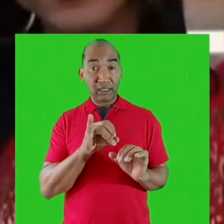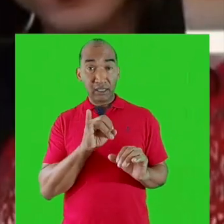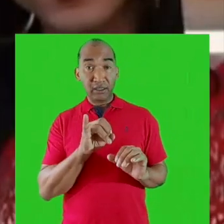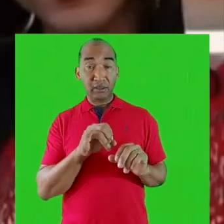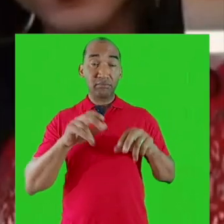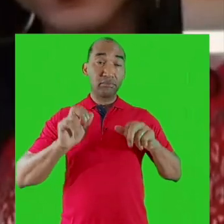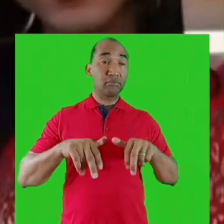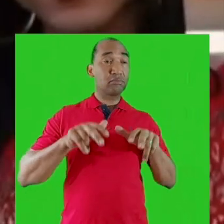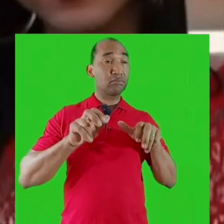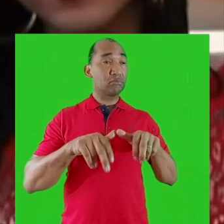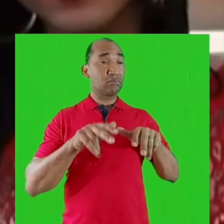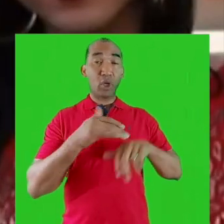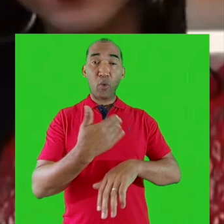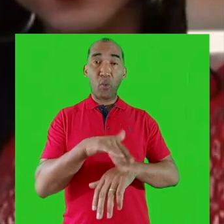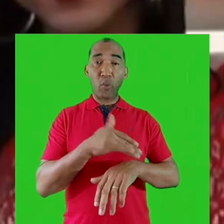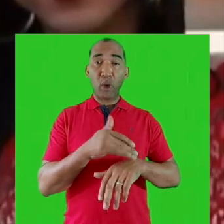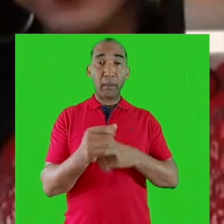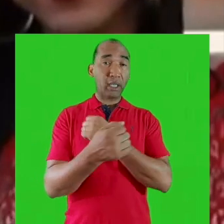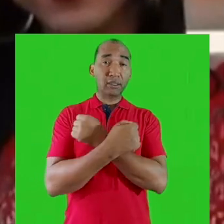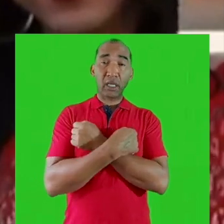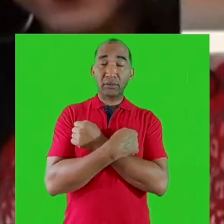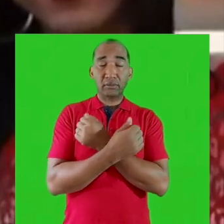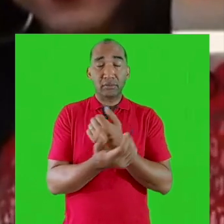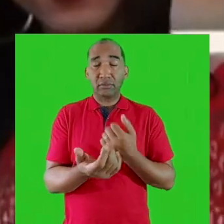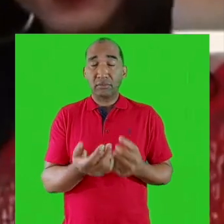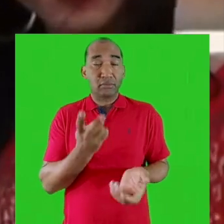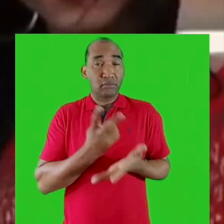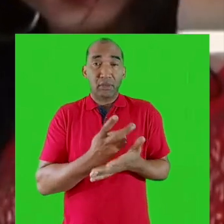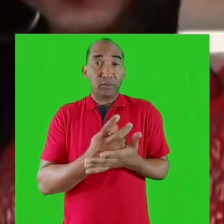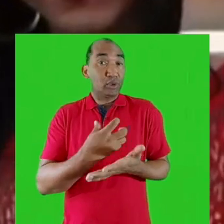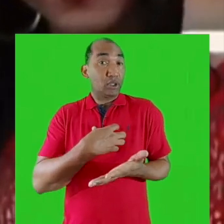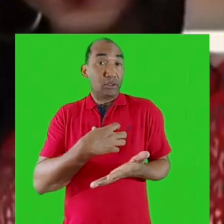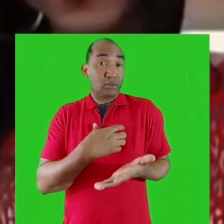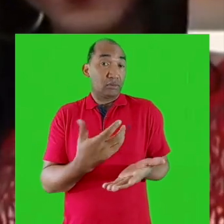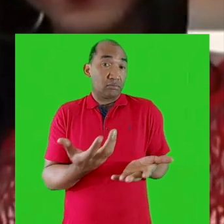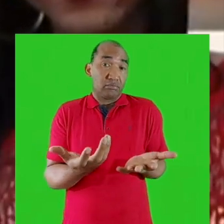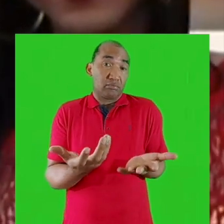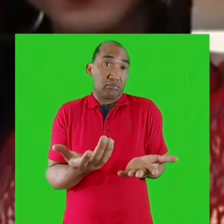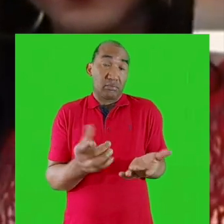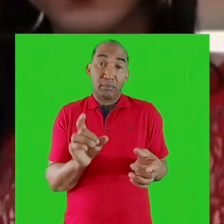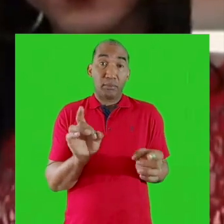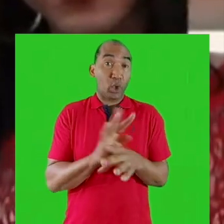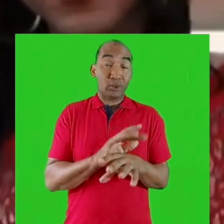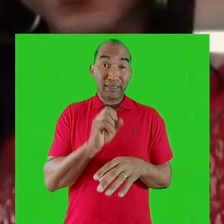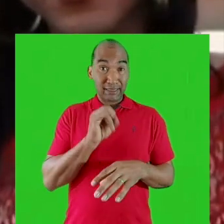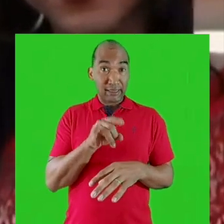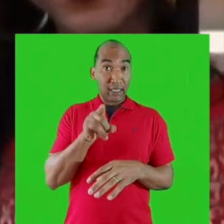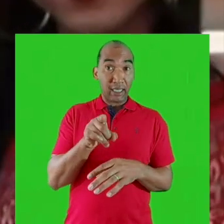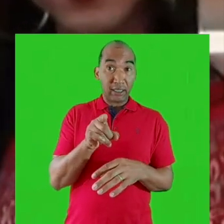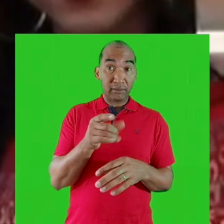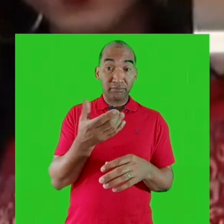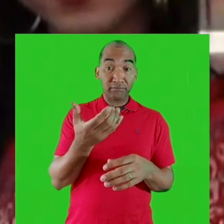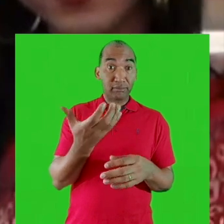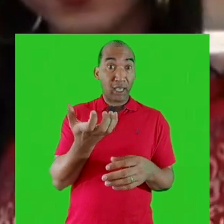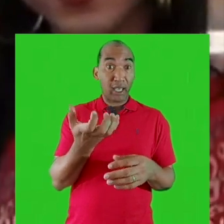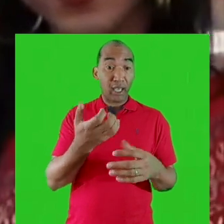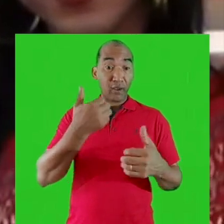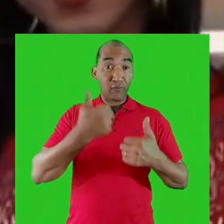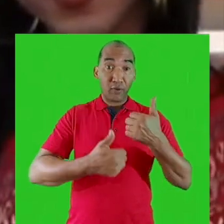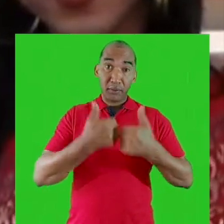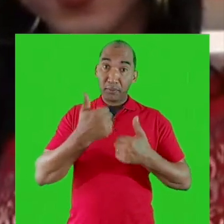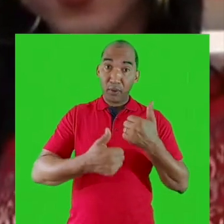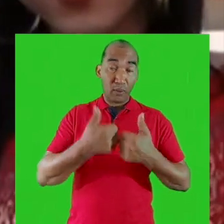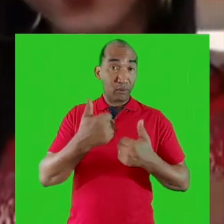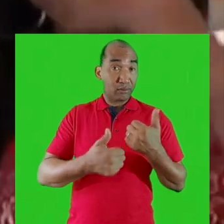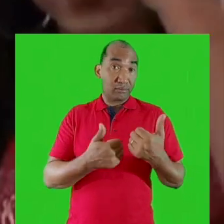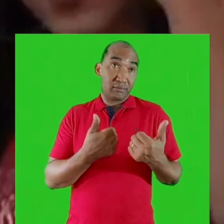Então, se a gente andava na rua, a gente andava abraçado, andava do mesmo jeito. Como se fosse... Pronto. Se ele fosse um